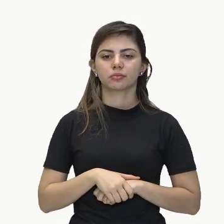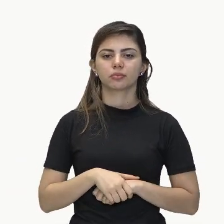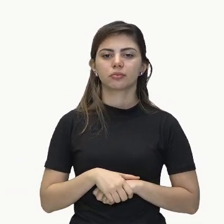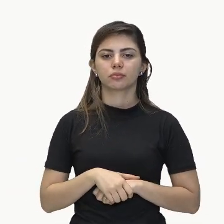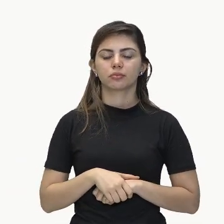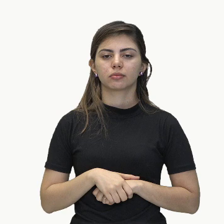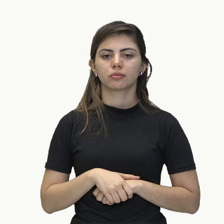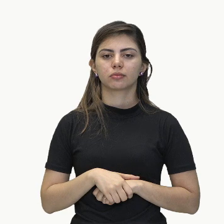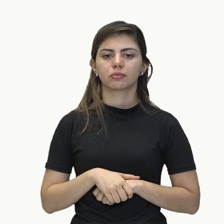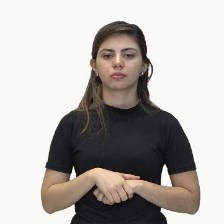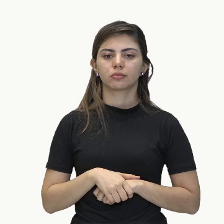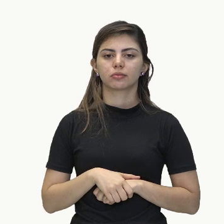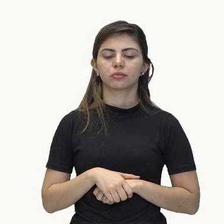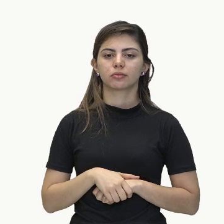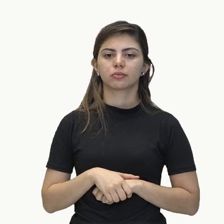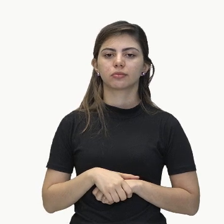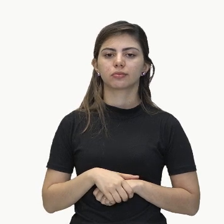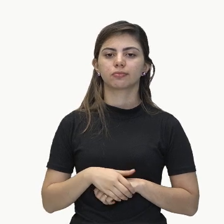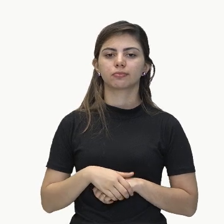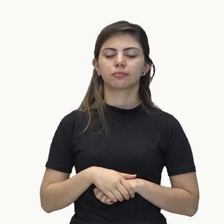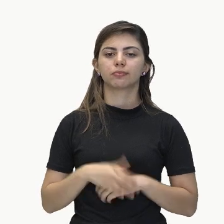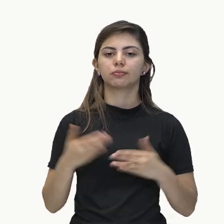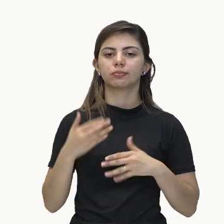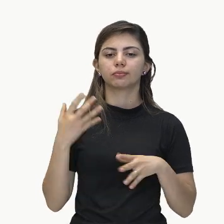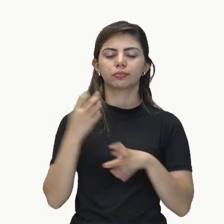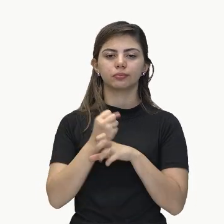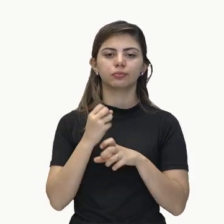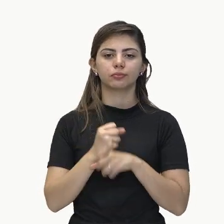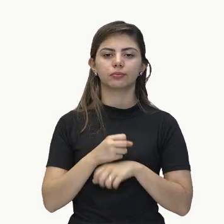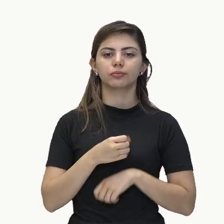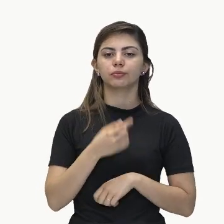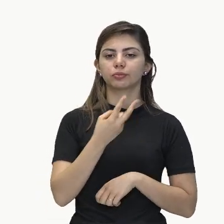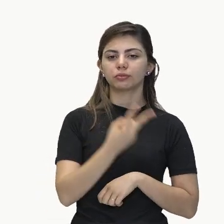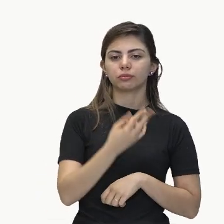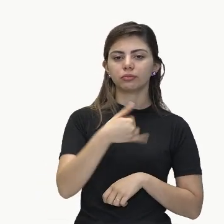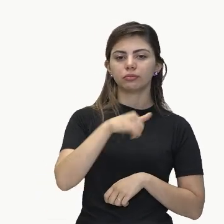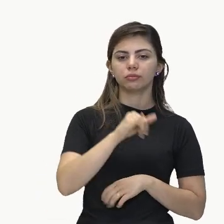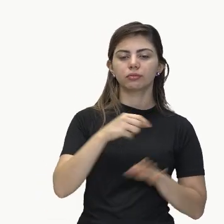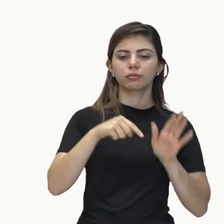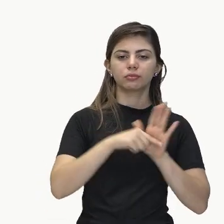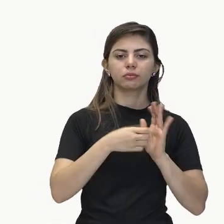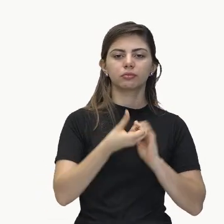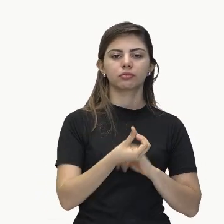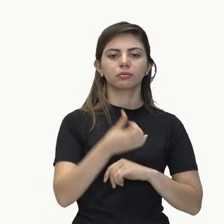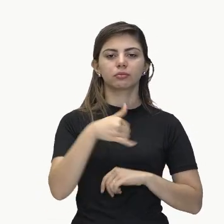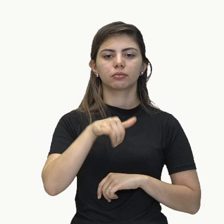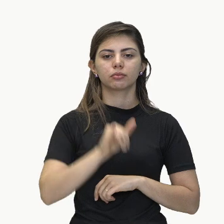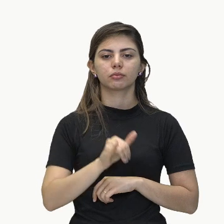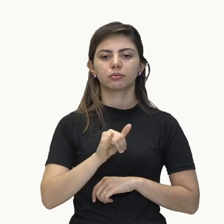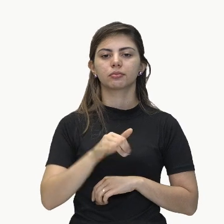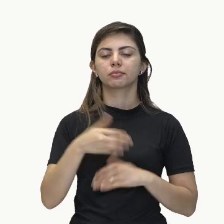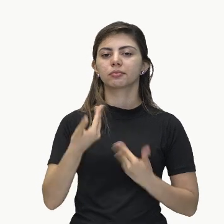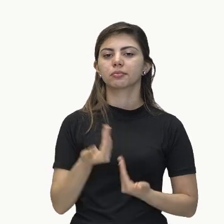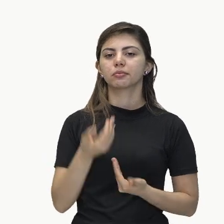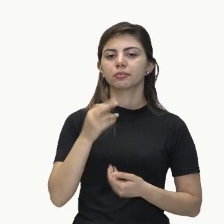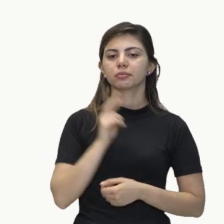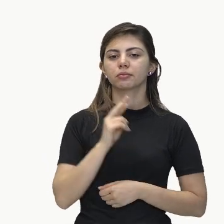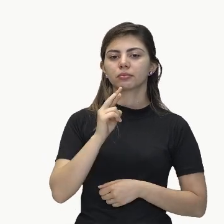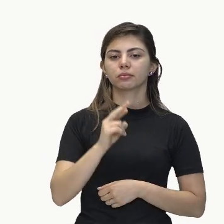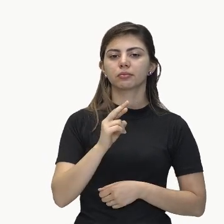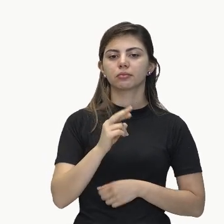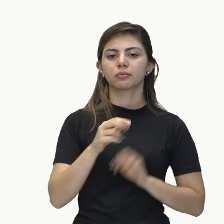termos opostos. E agora vamos somar, ó. 2y com menos 6y, eu tenho